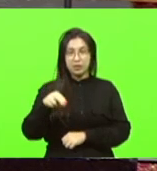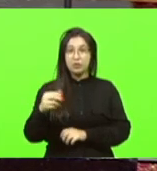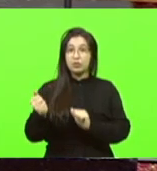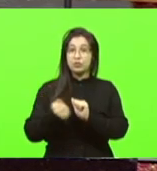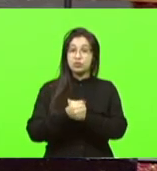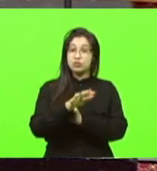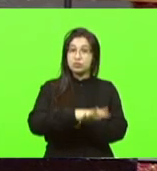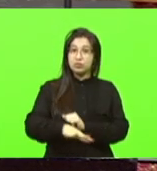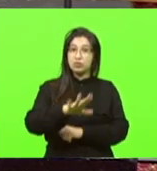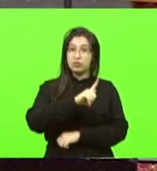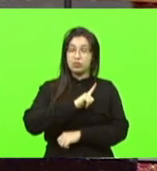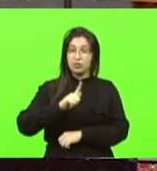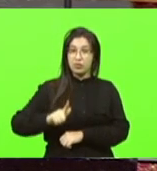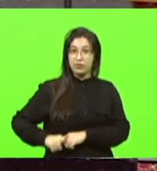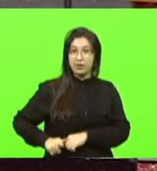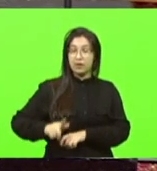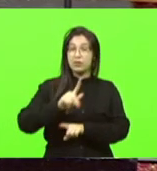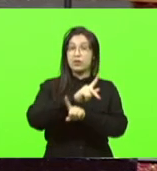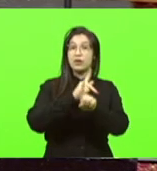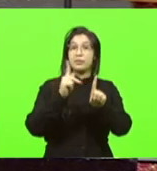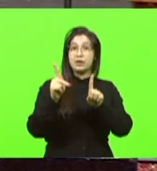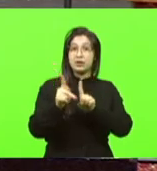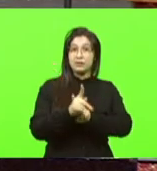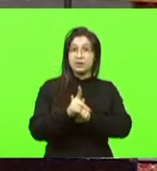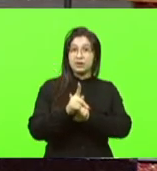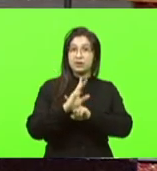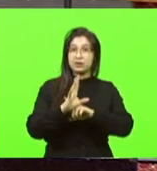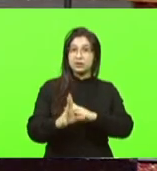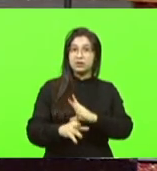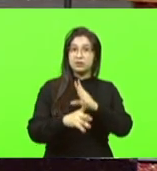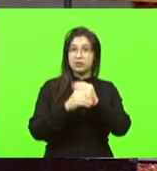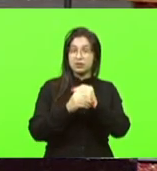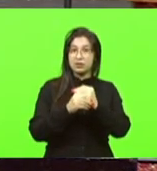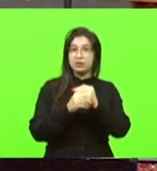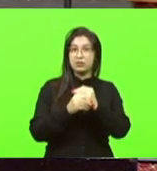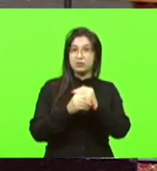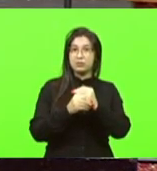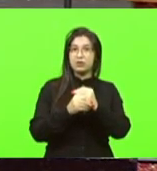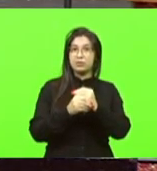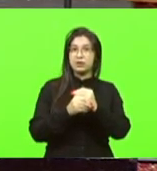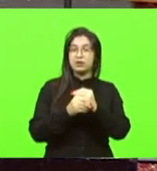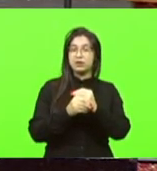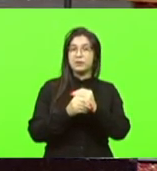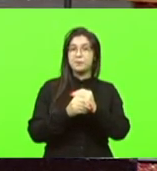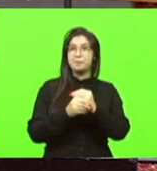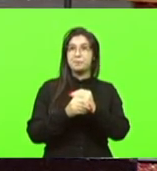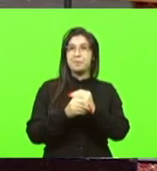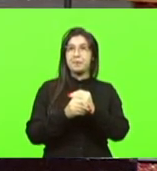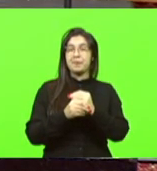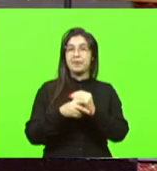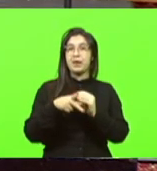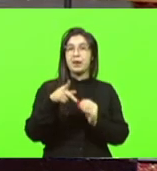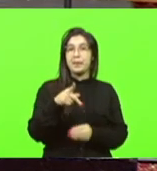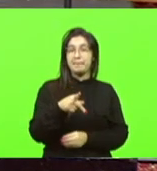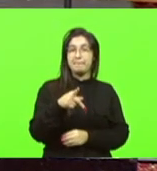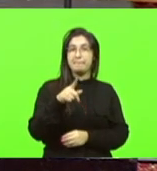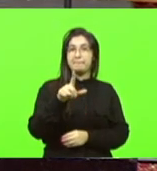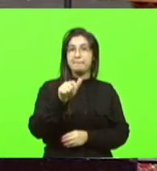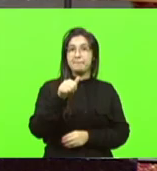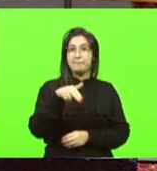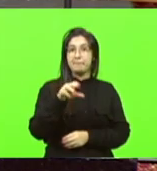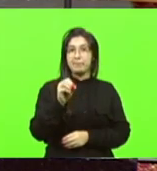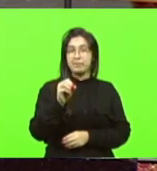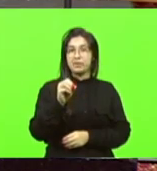Previdência a complementar o Pim plano de incentivo a